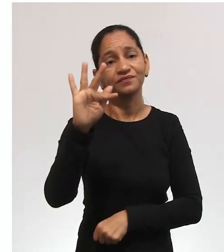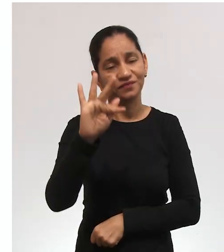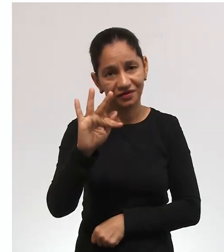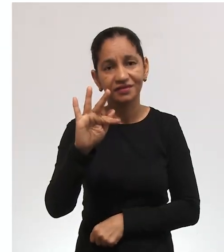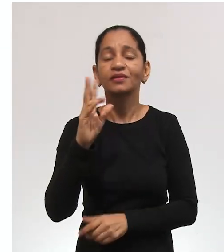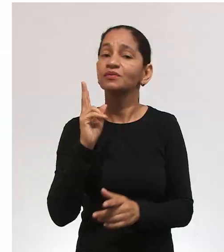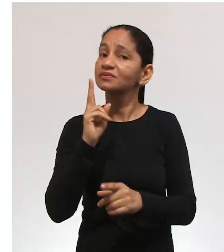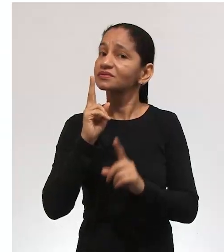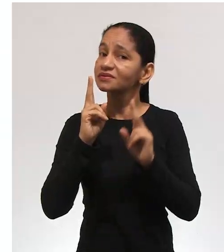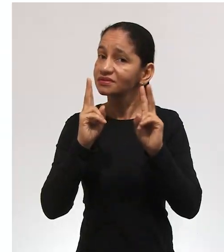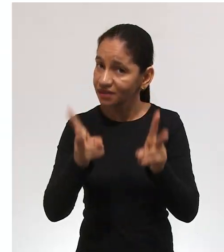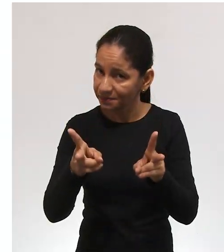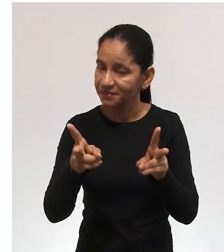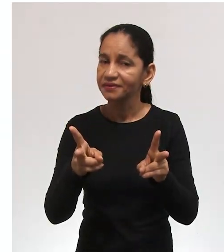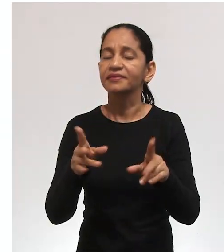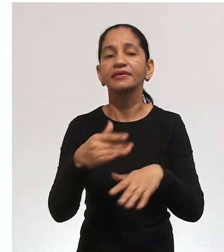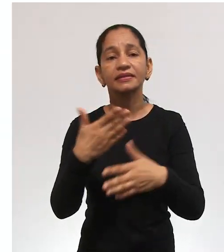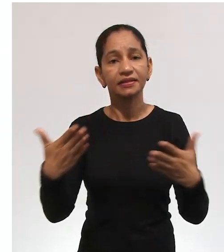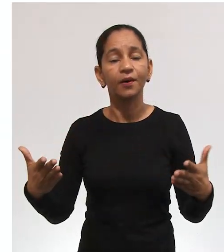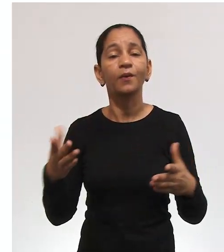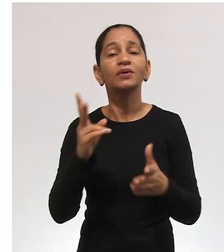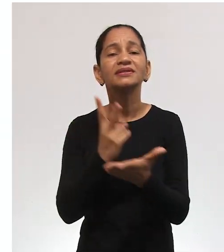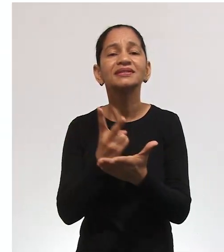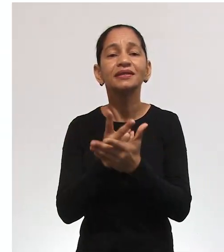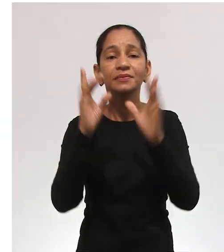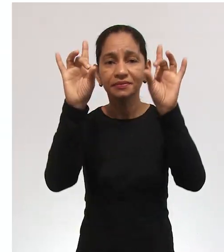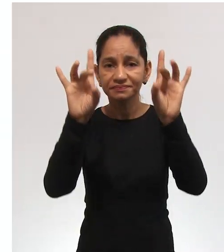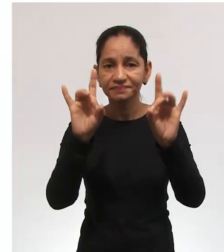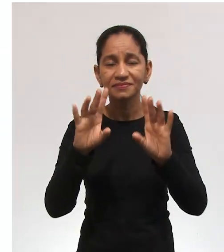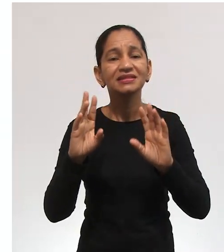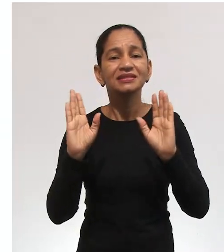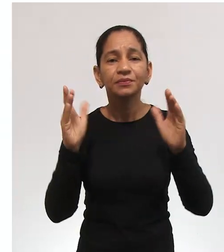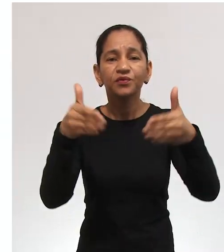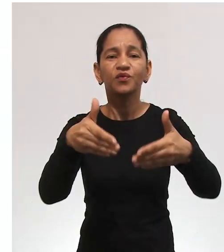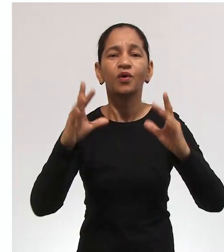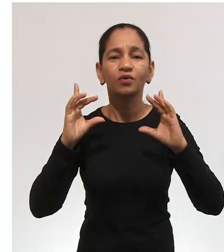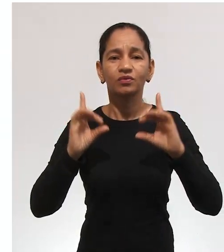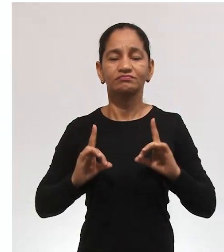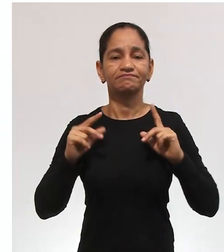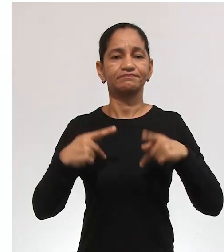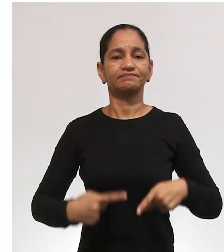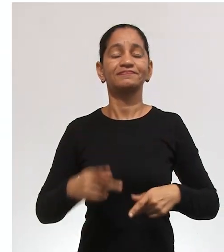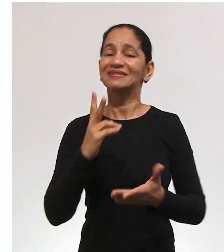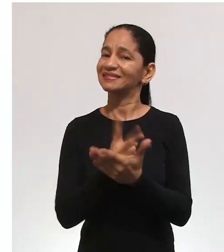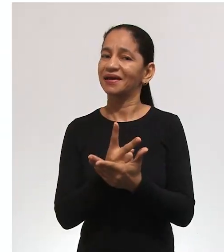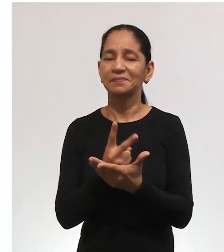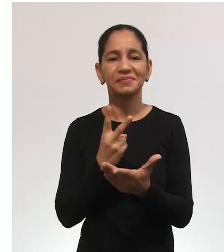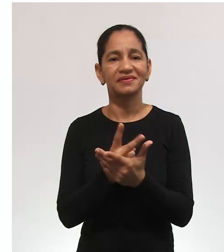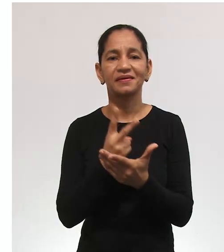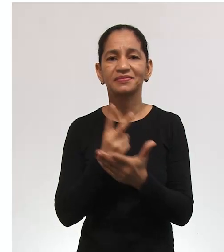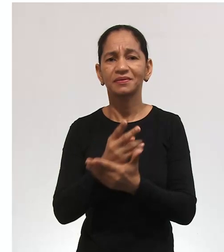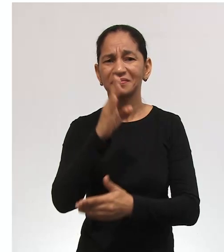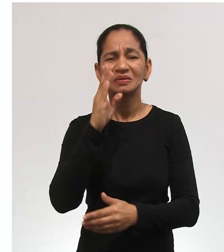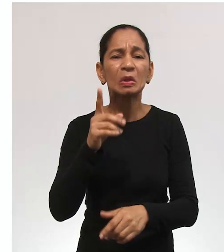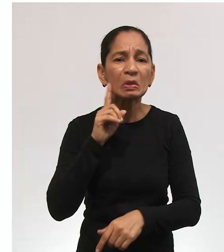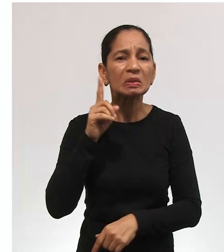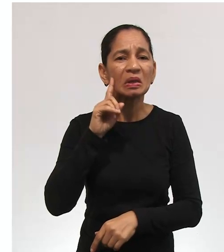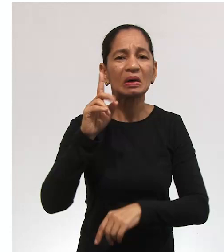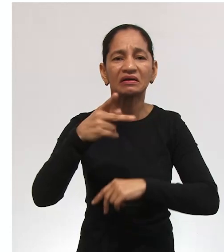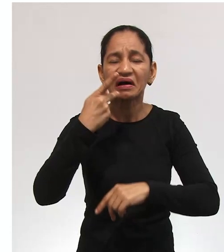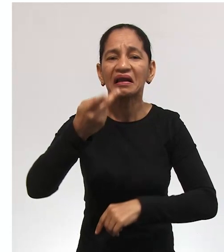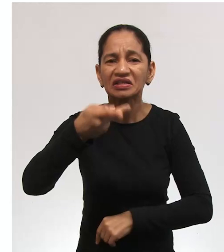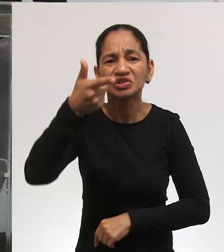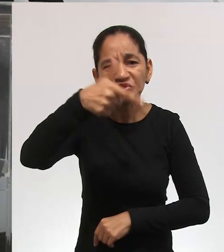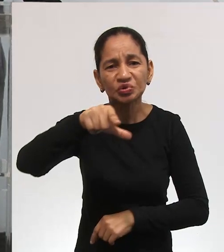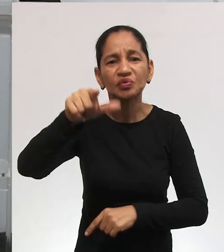constitucionais, especialmente o princípio da dignidade da pessoa humana. Vocês me vêm falando toda hora